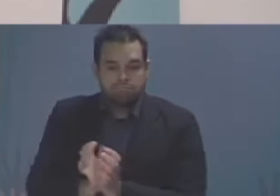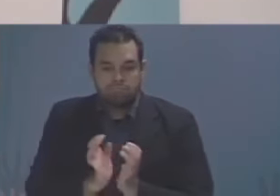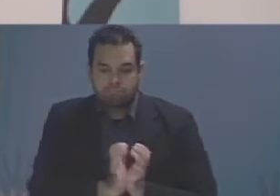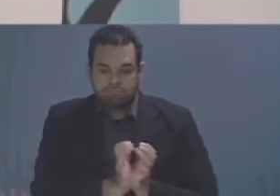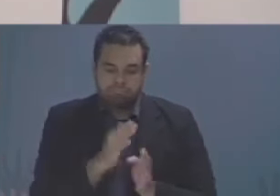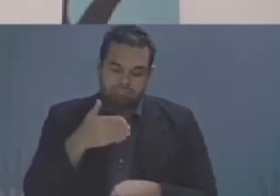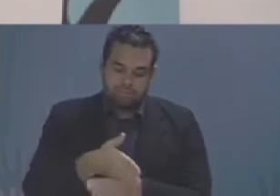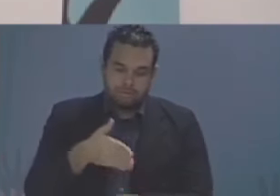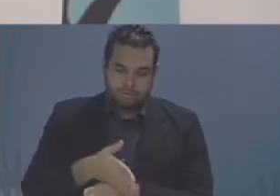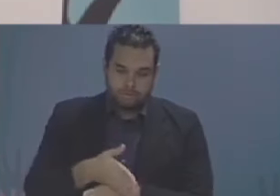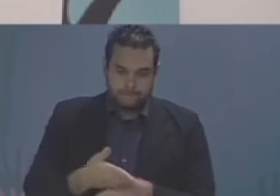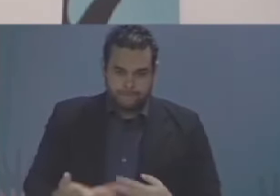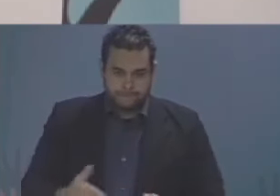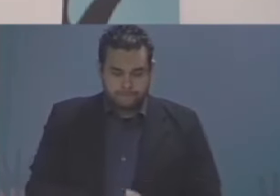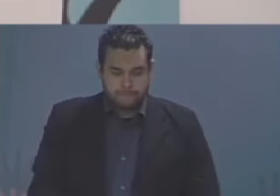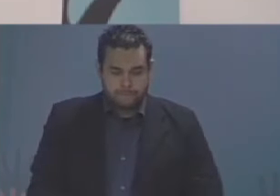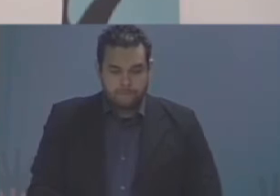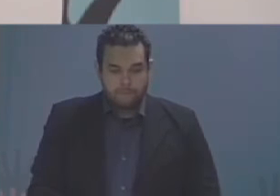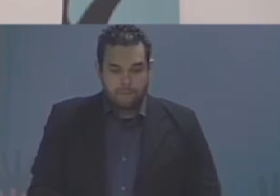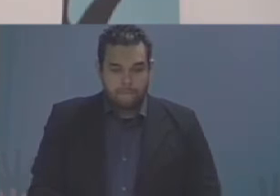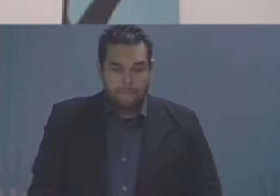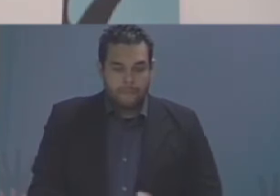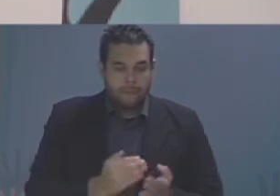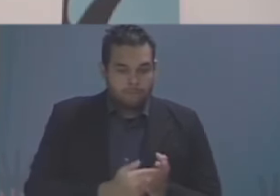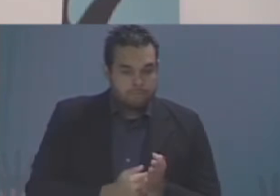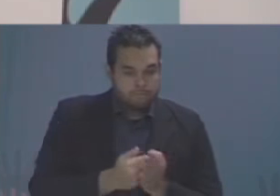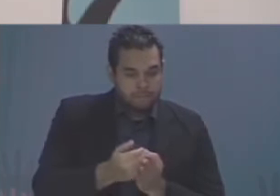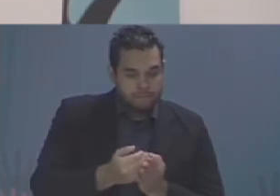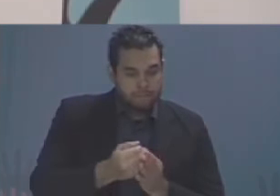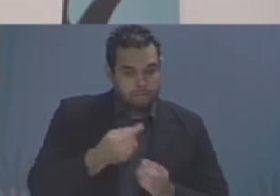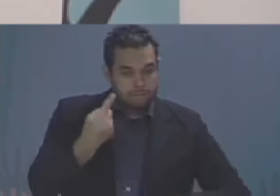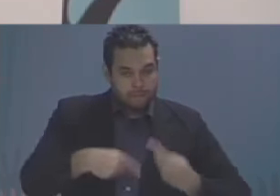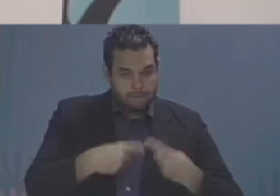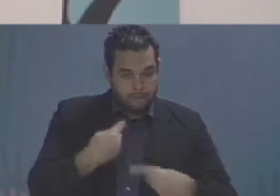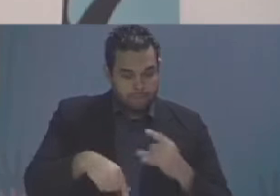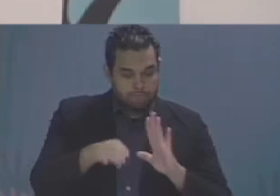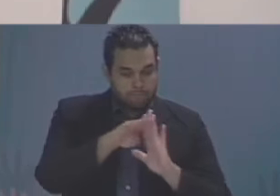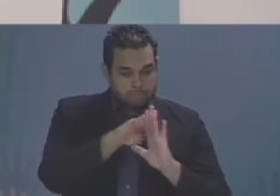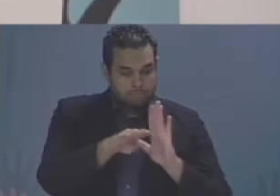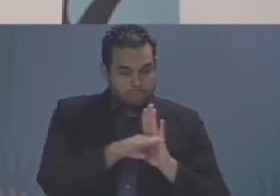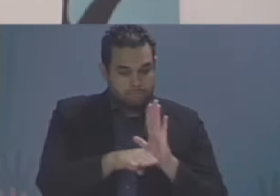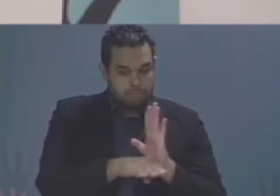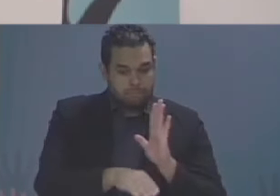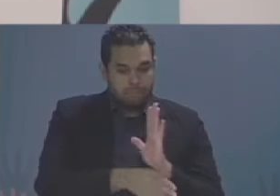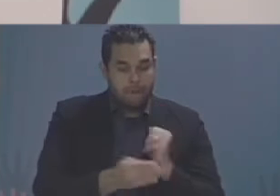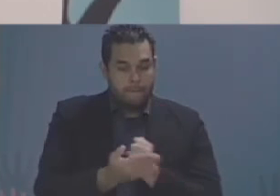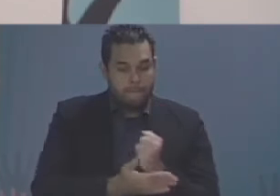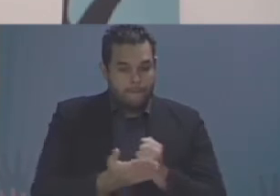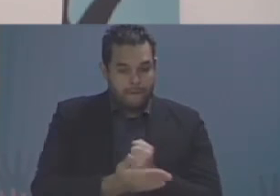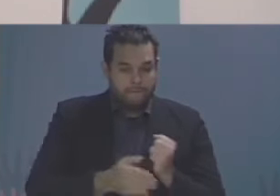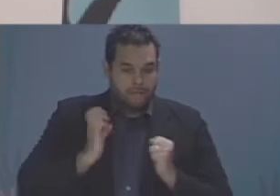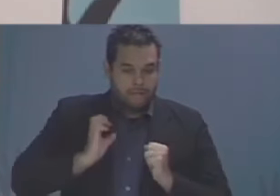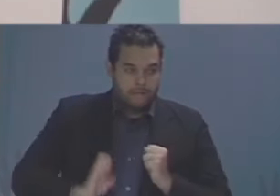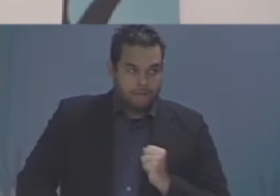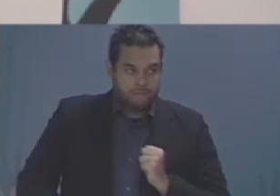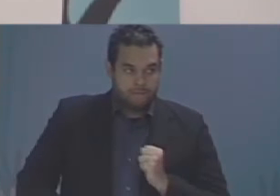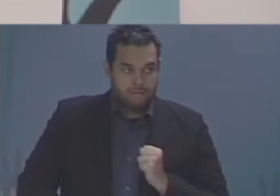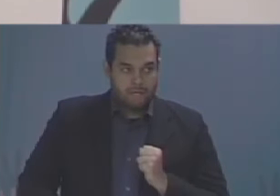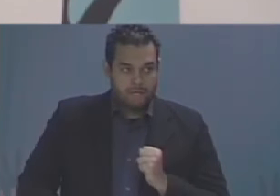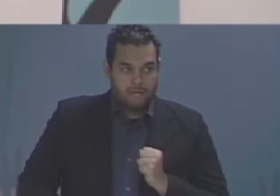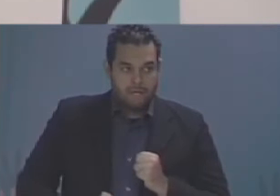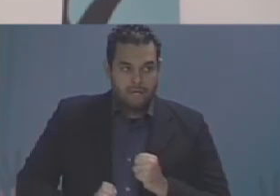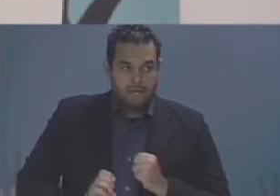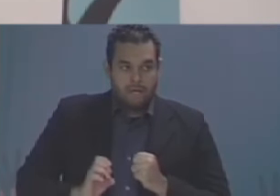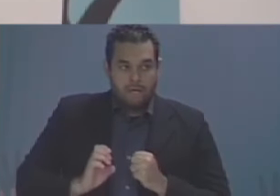participantes. Então, o debate deverá ser pautado pelos princípios da ética e pelo decoro